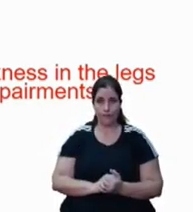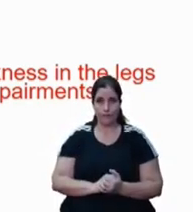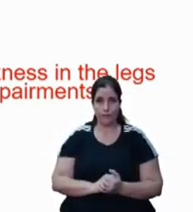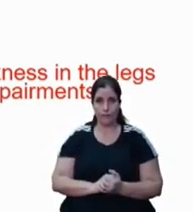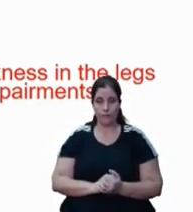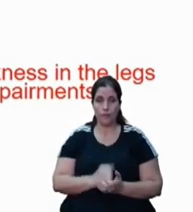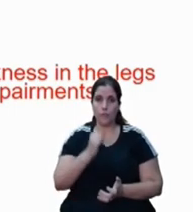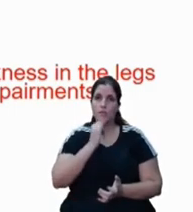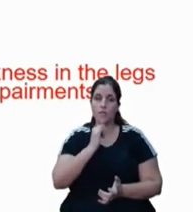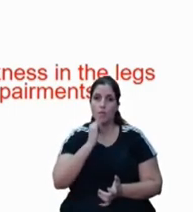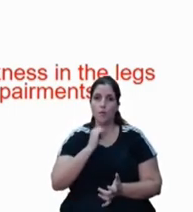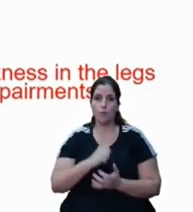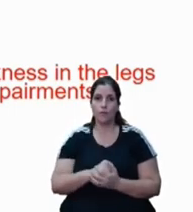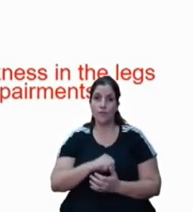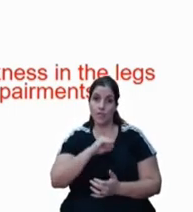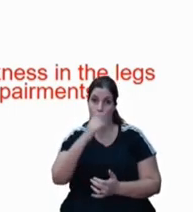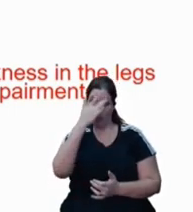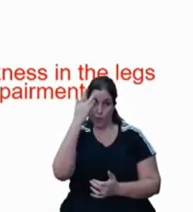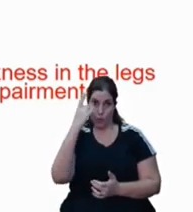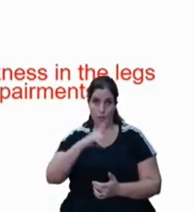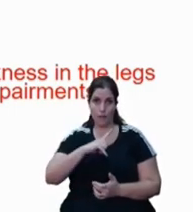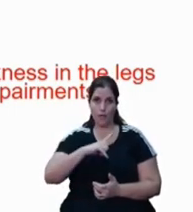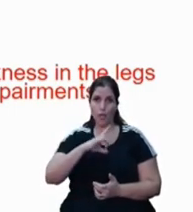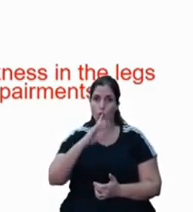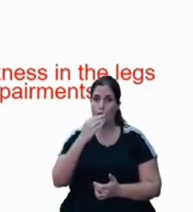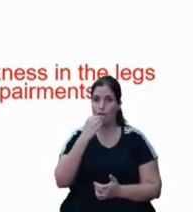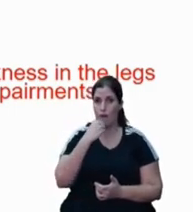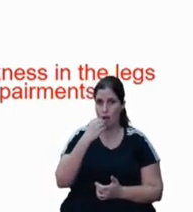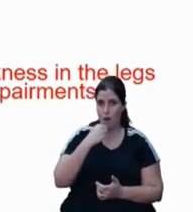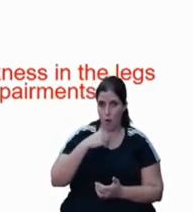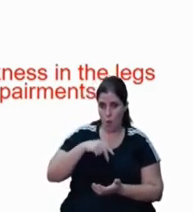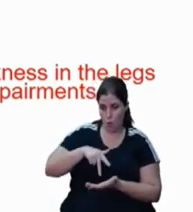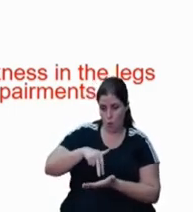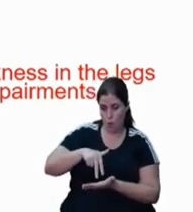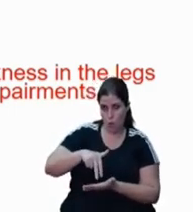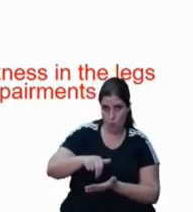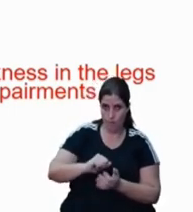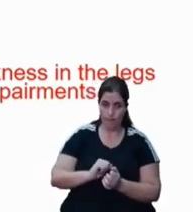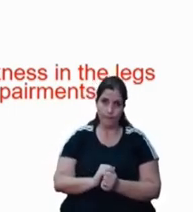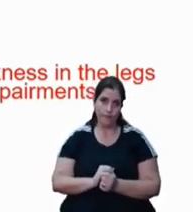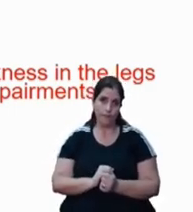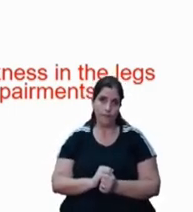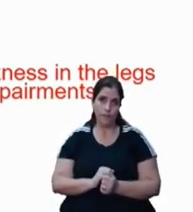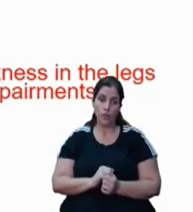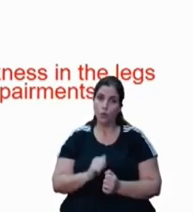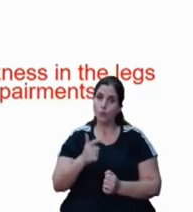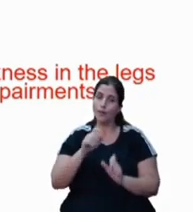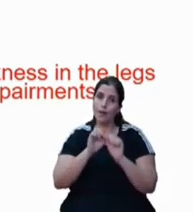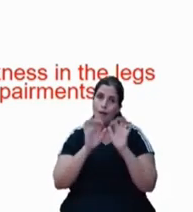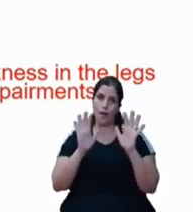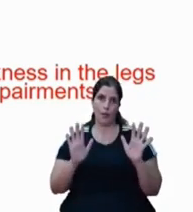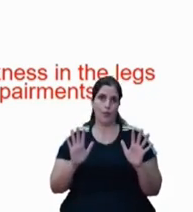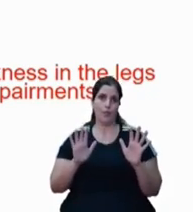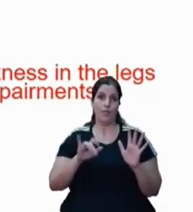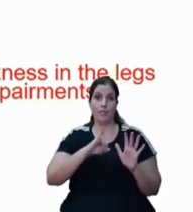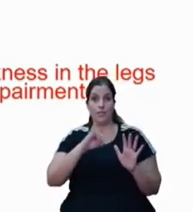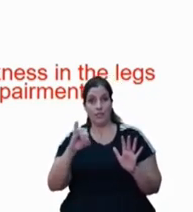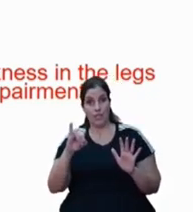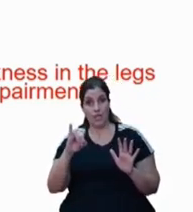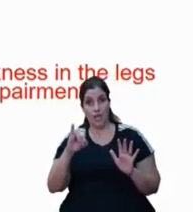Por exemplo, se uma pessoa tem apenas fraqueza e espasticidade nas pernas, não está claro se é uma forma